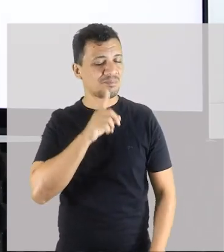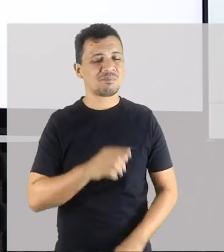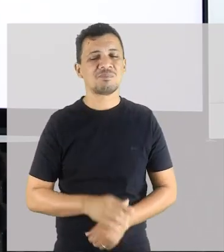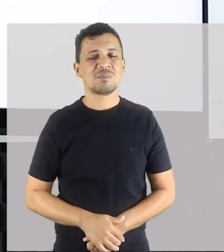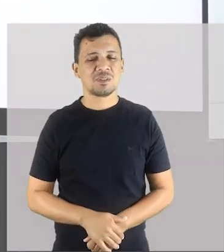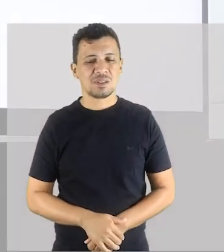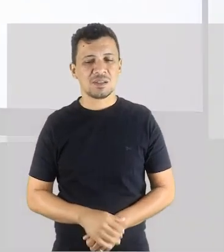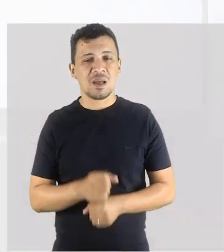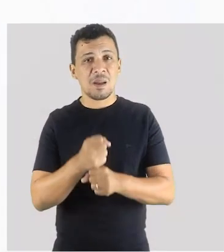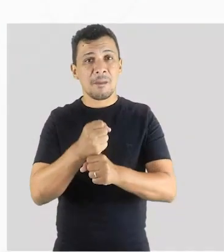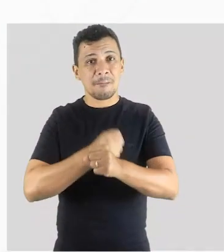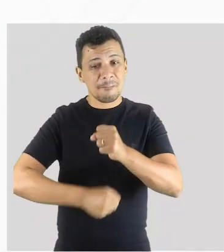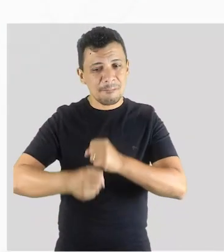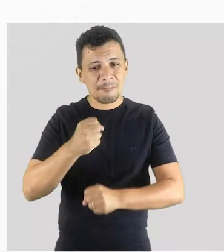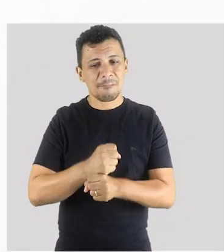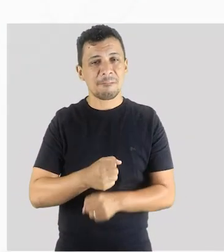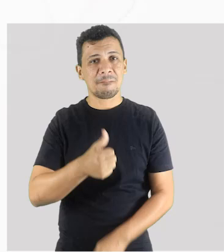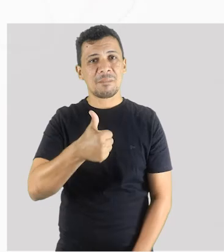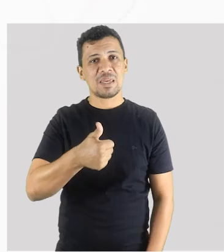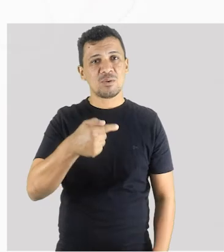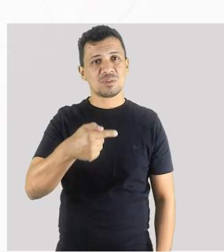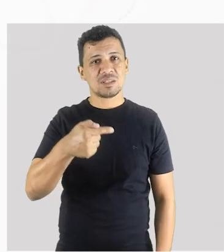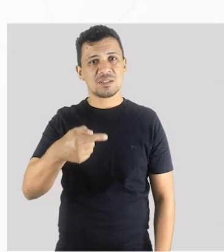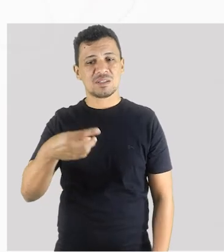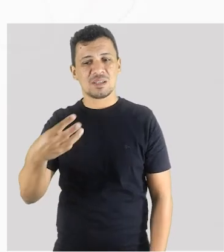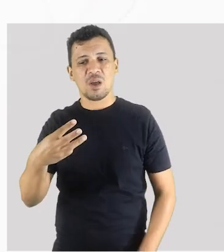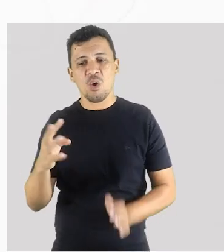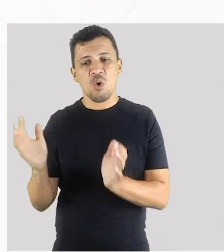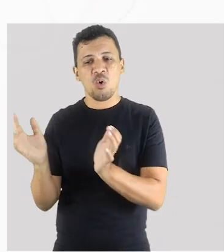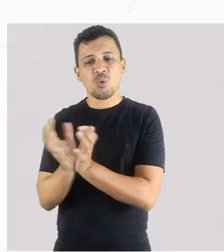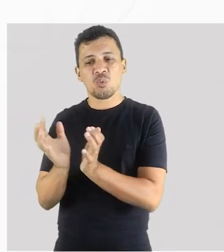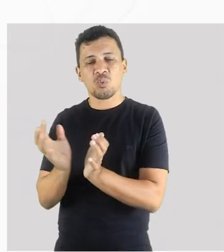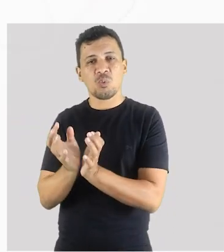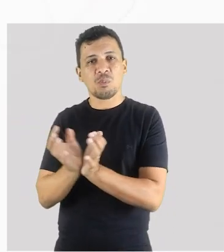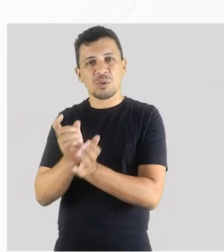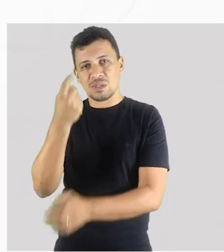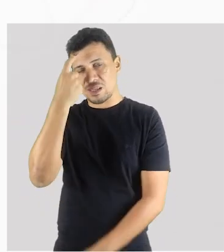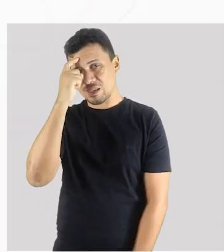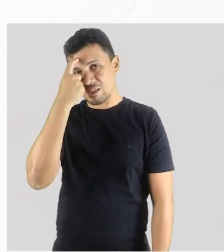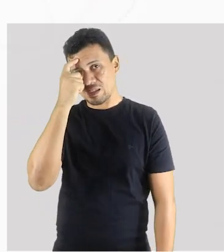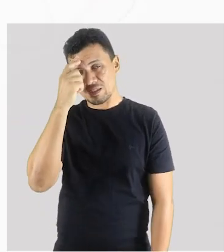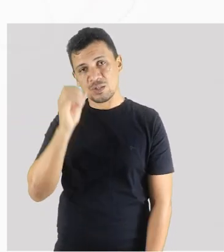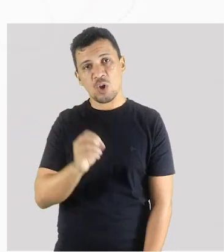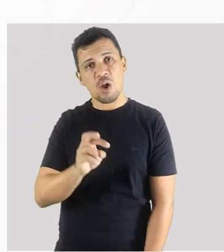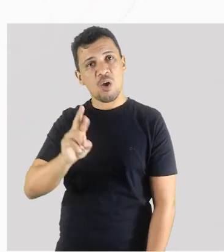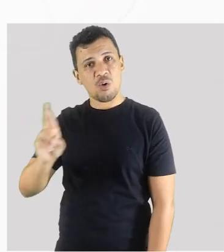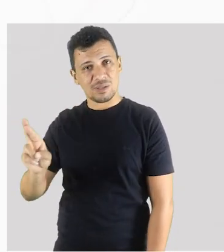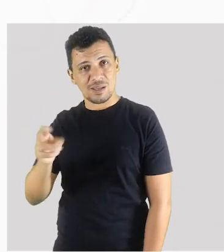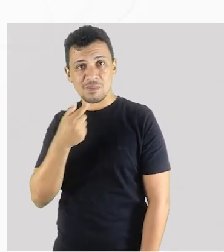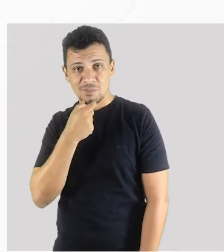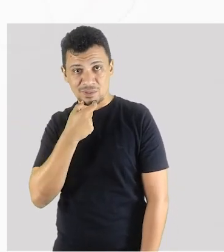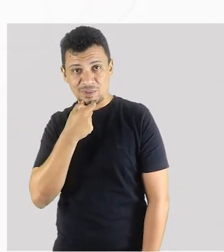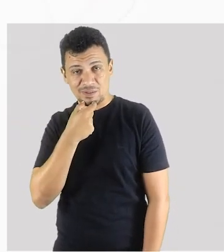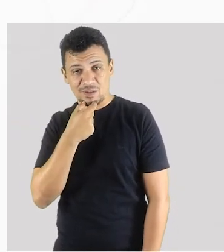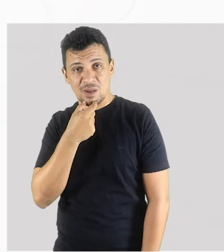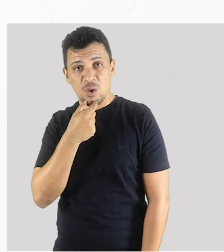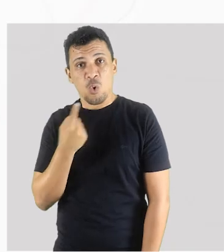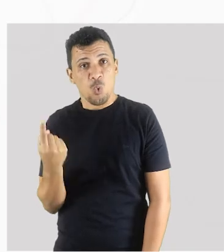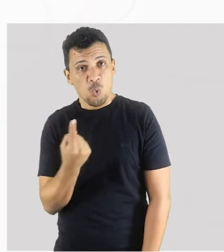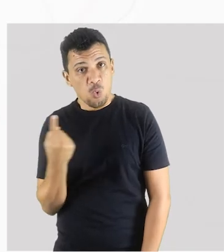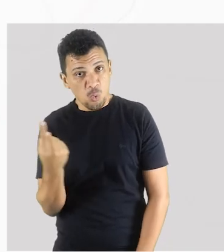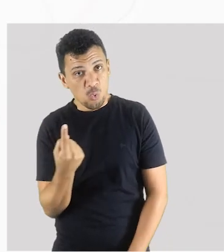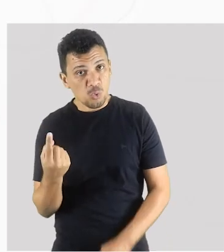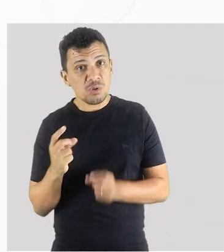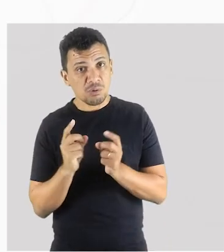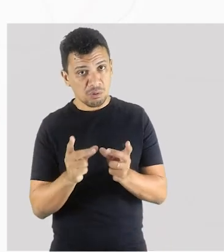Em 1773, a Companhia das Índias Orientais Britânicas recebeu o monopólio do comércio de chá.